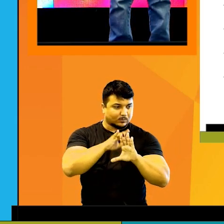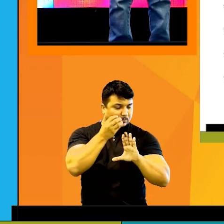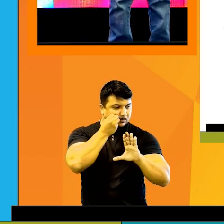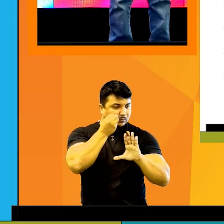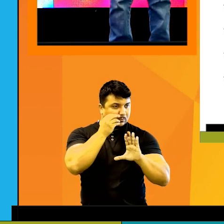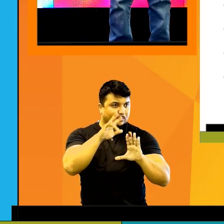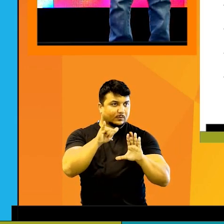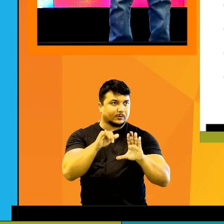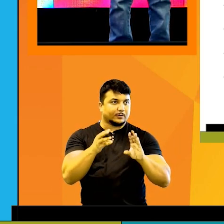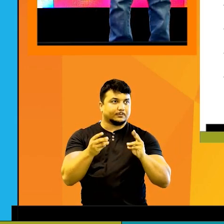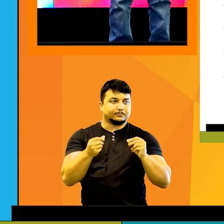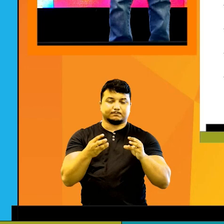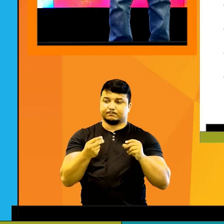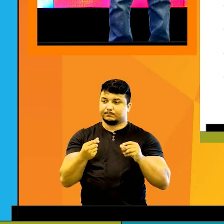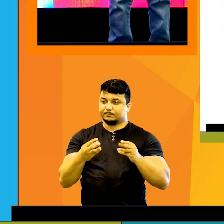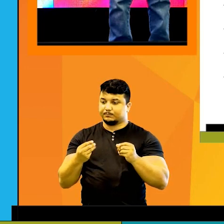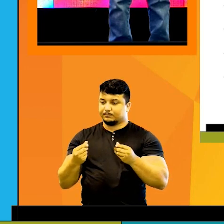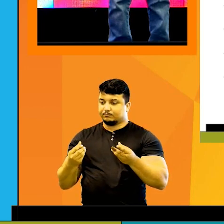Que é quem vai